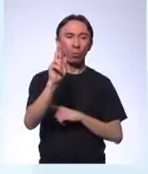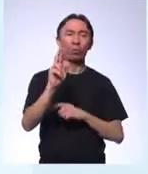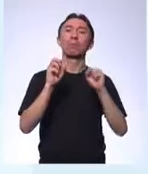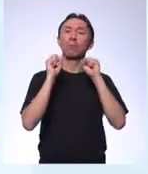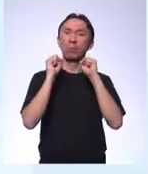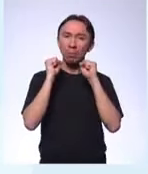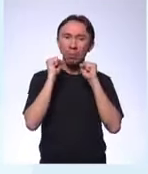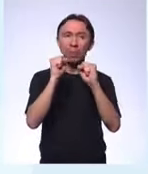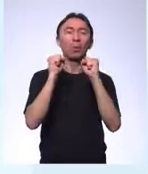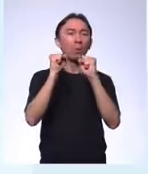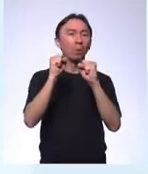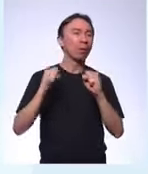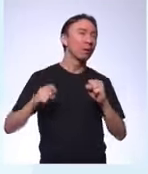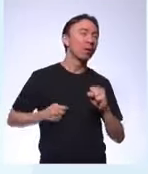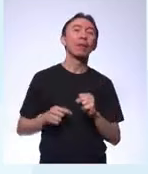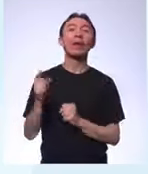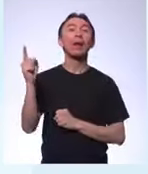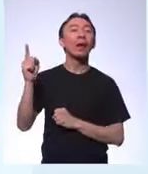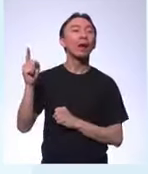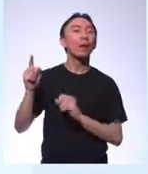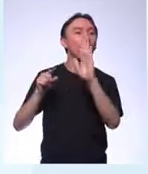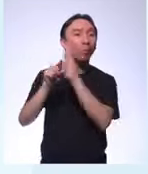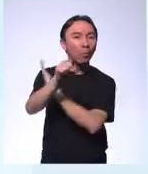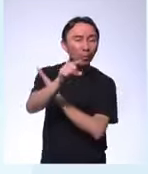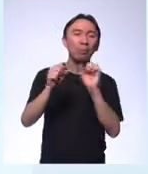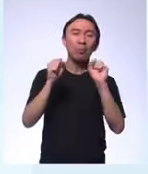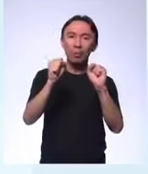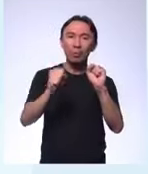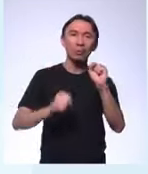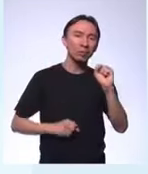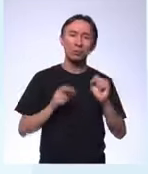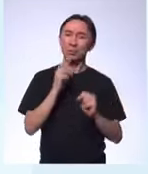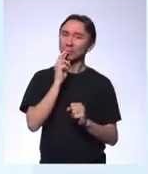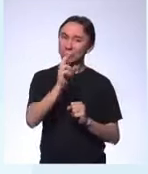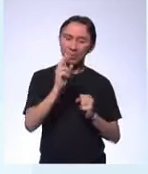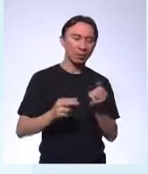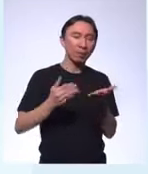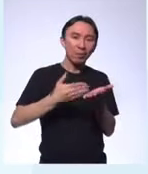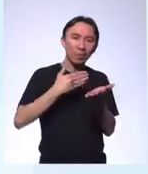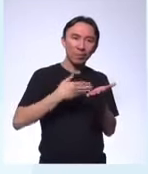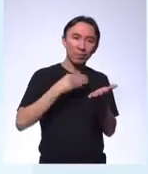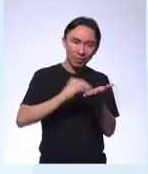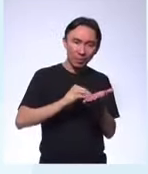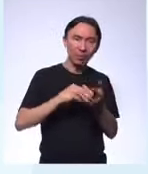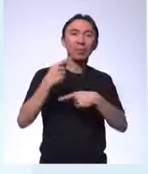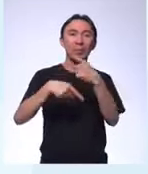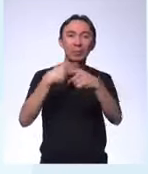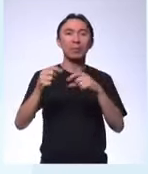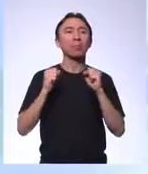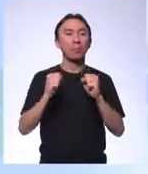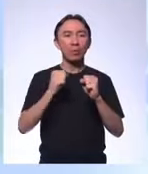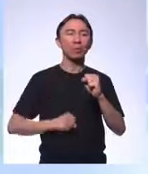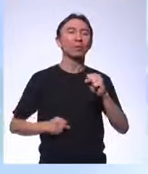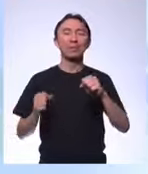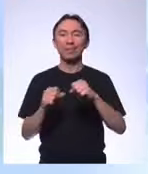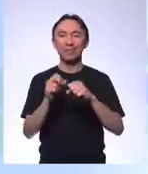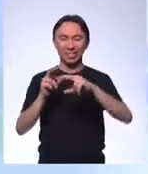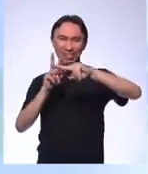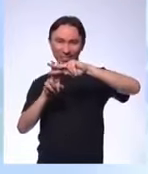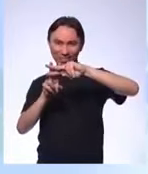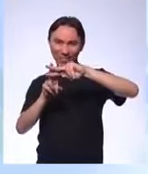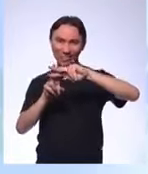até responder essa pergunta no caderno de vocês e compartilhar conosco na hashtag #EuNoCMSP. A gente sempre prepara a